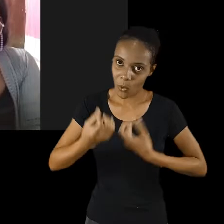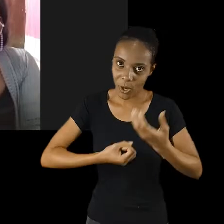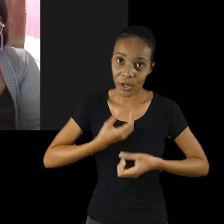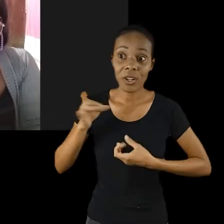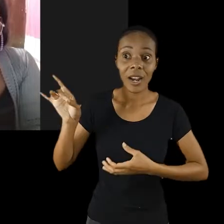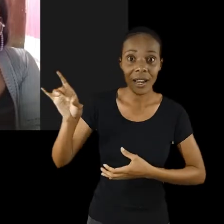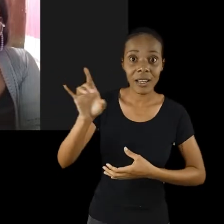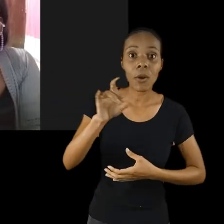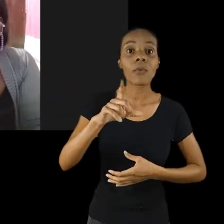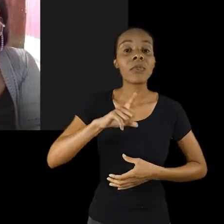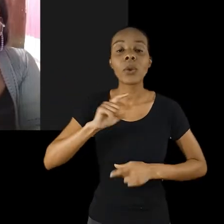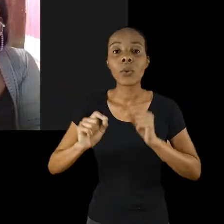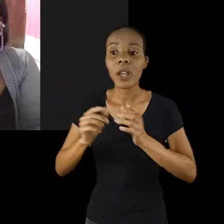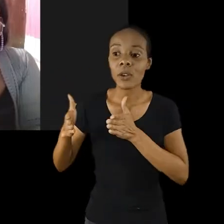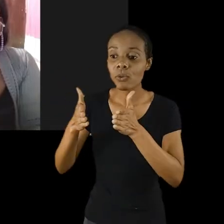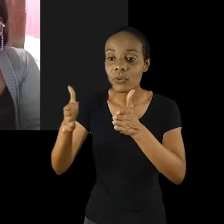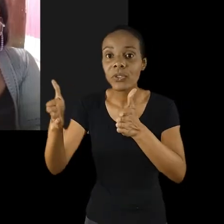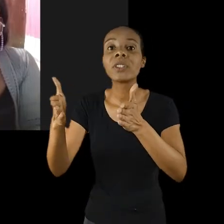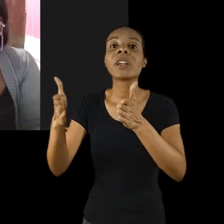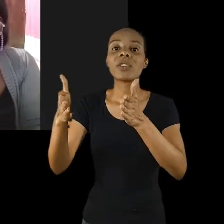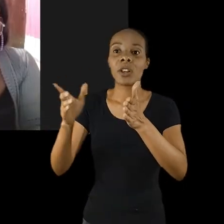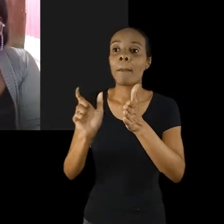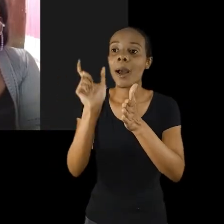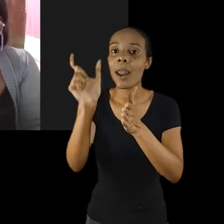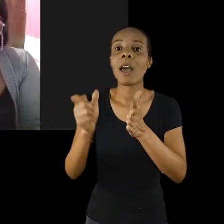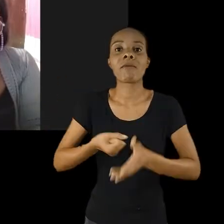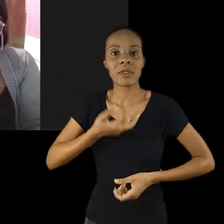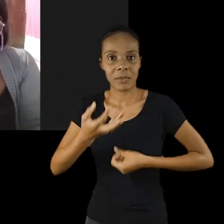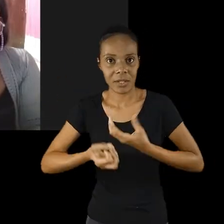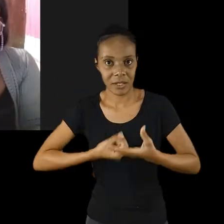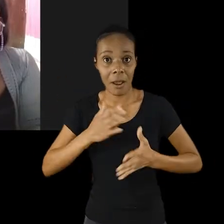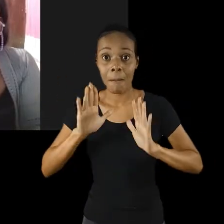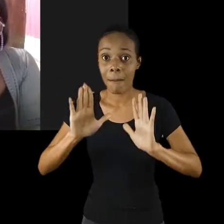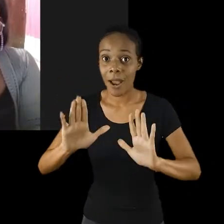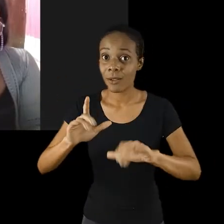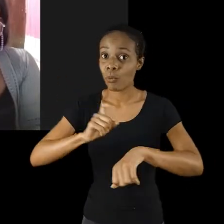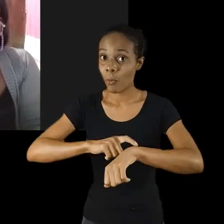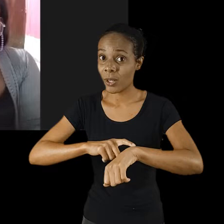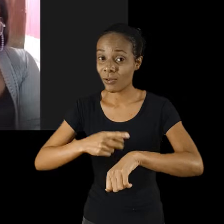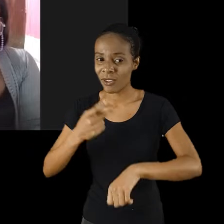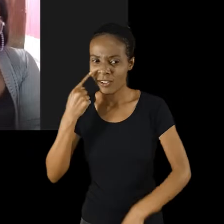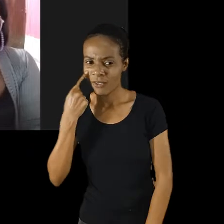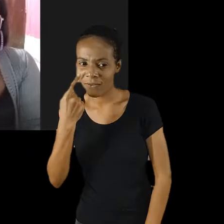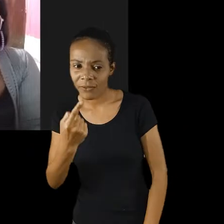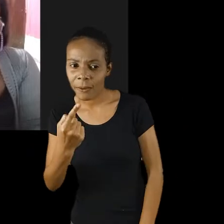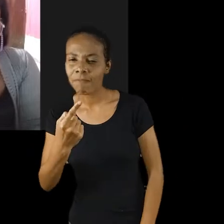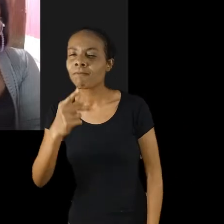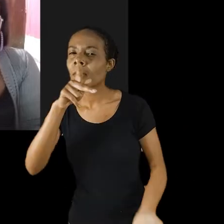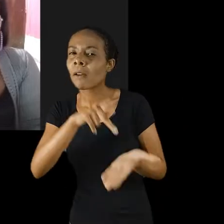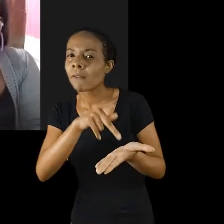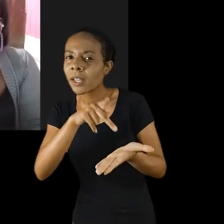vertente de fazer com que a sua palavra aconteça. Mas quando a gente vem com uma verdade, um texto, né,